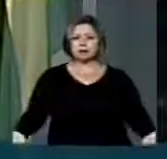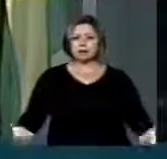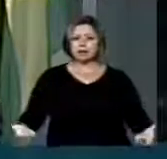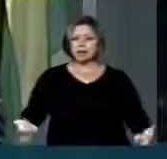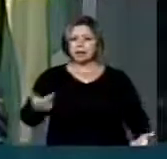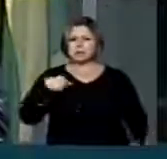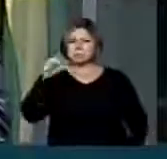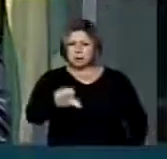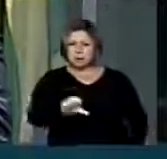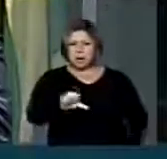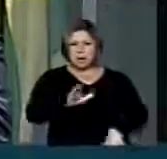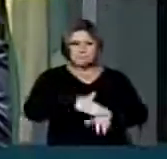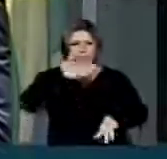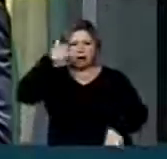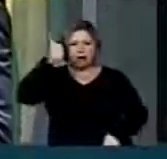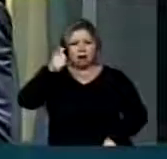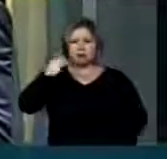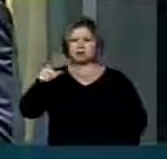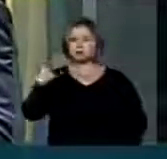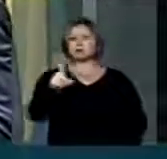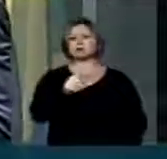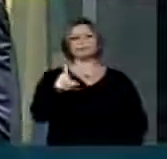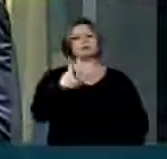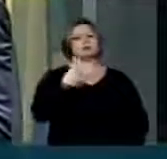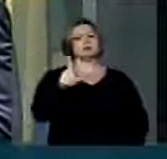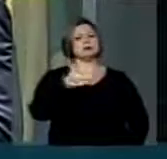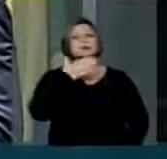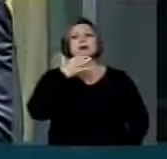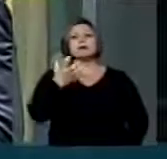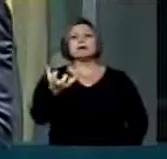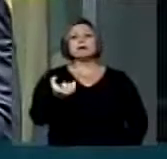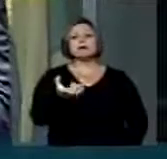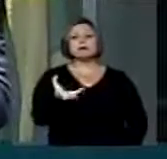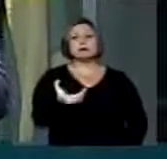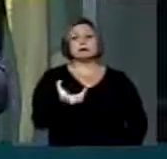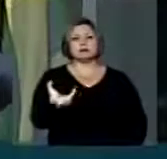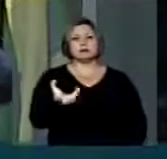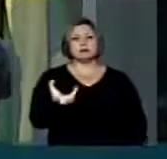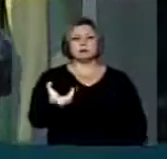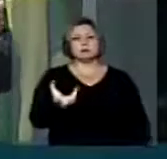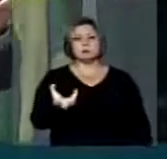pior melhor. Nós queremos que